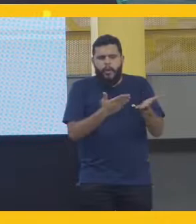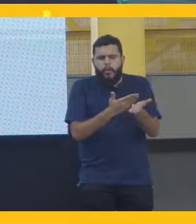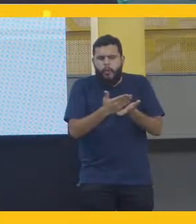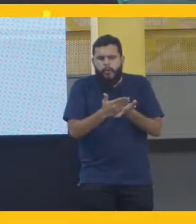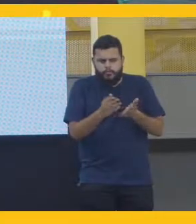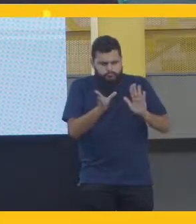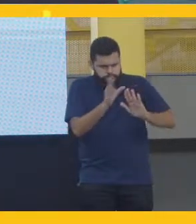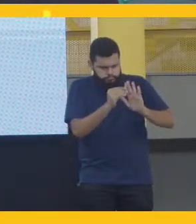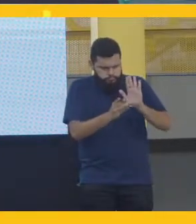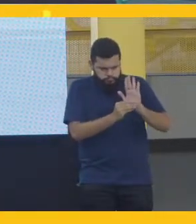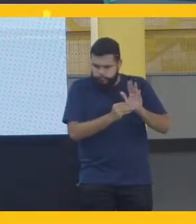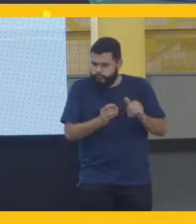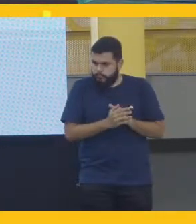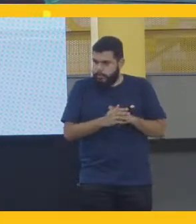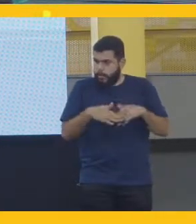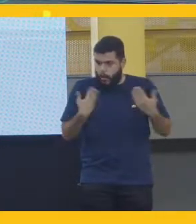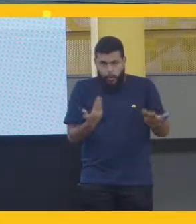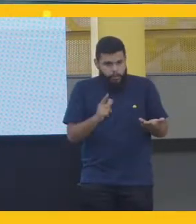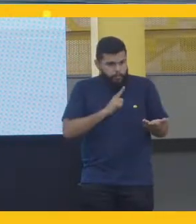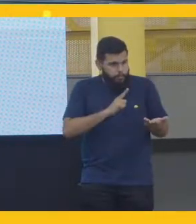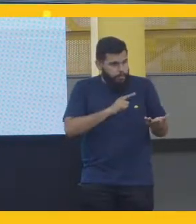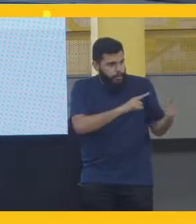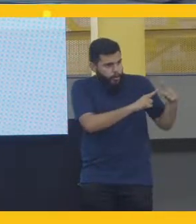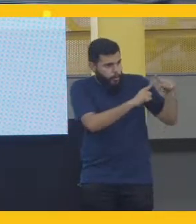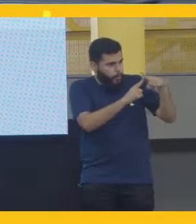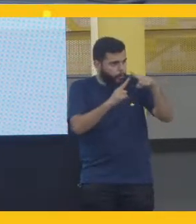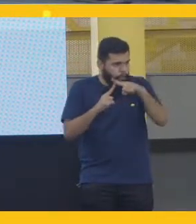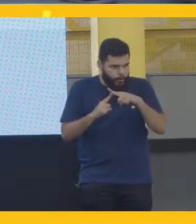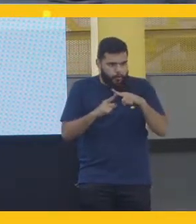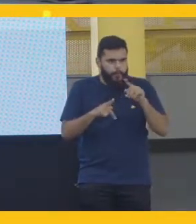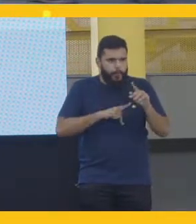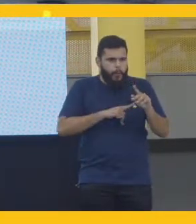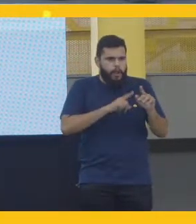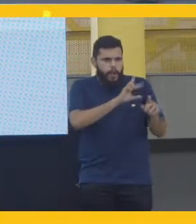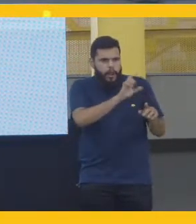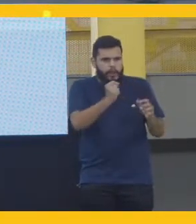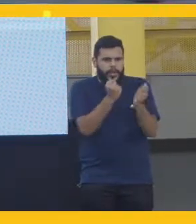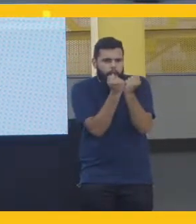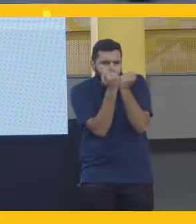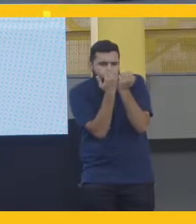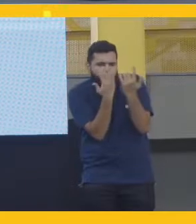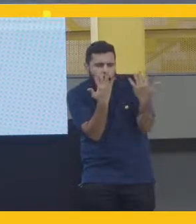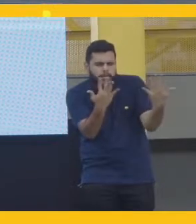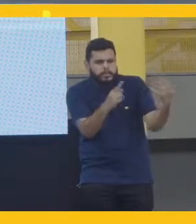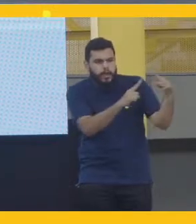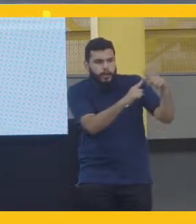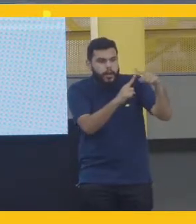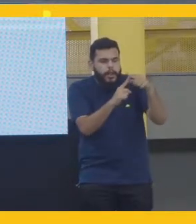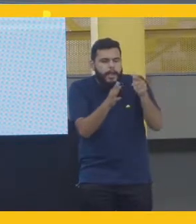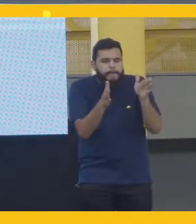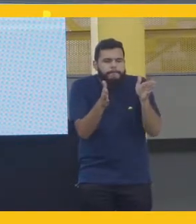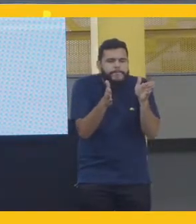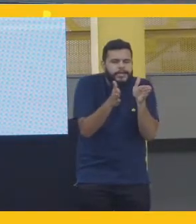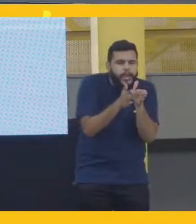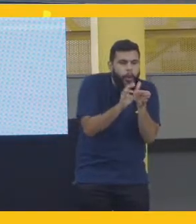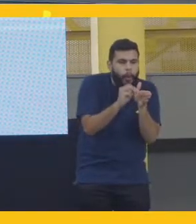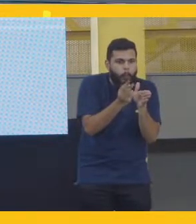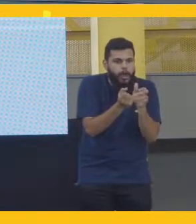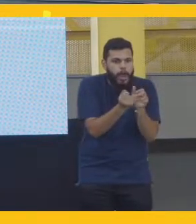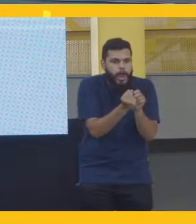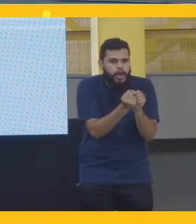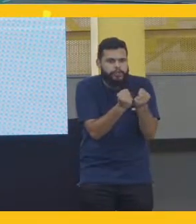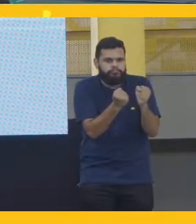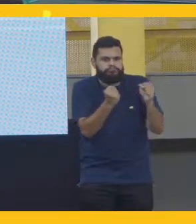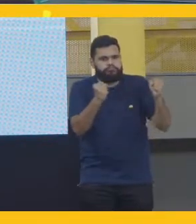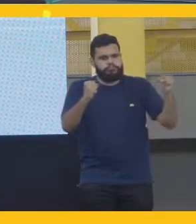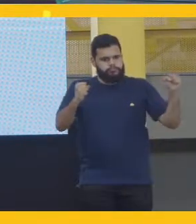A gente pode classificar as fontes de luz em fontes de luz pequena ou grande.